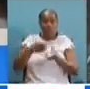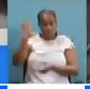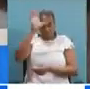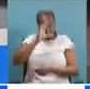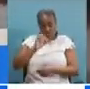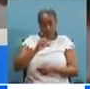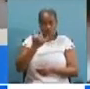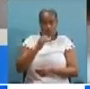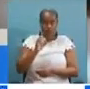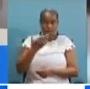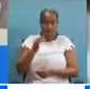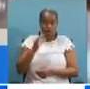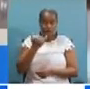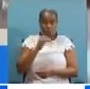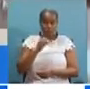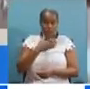Estado